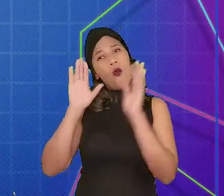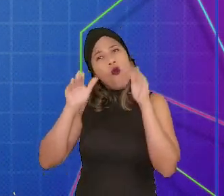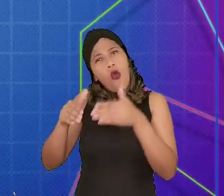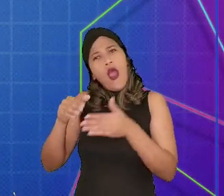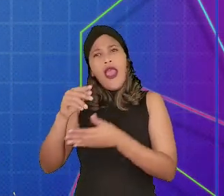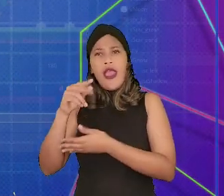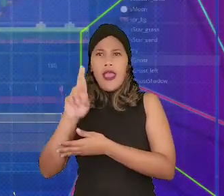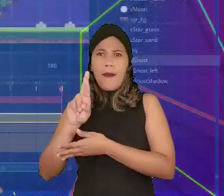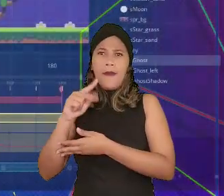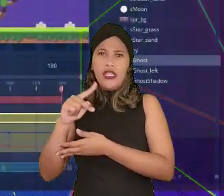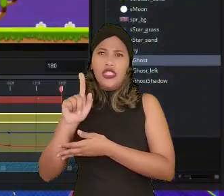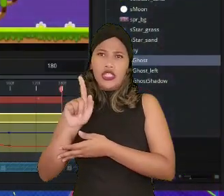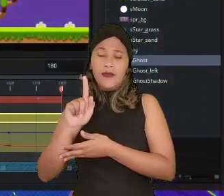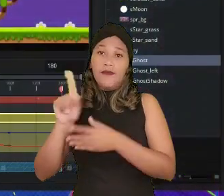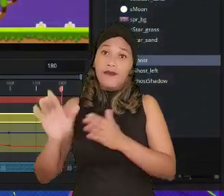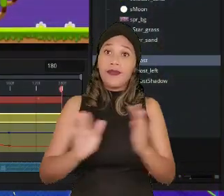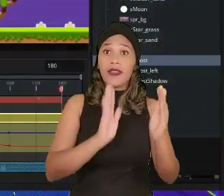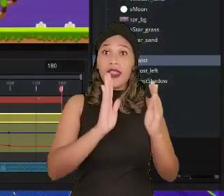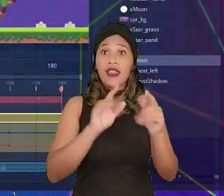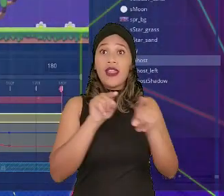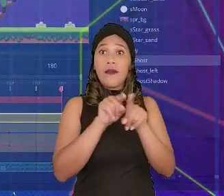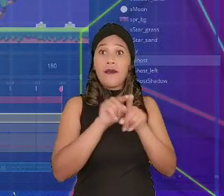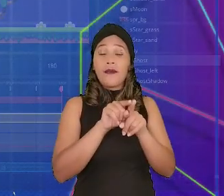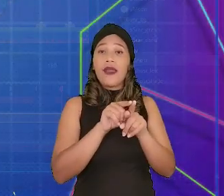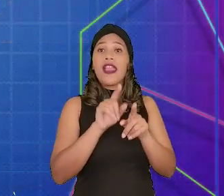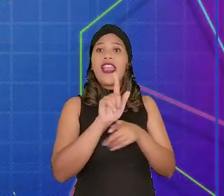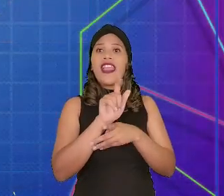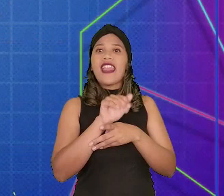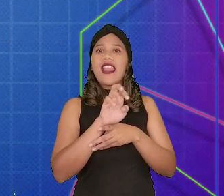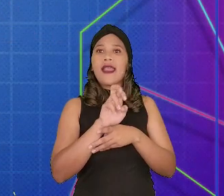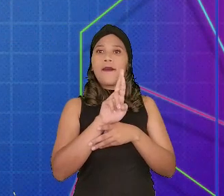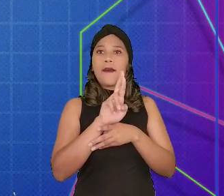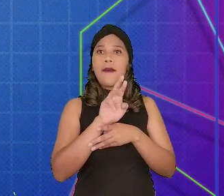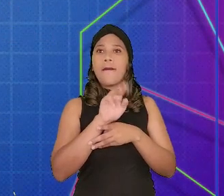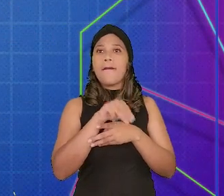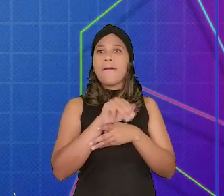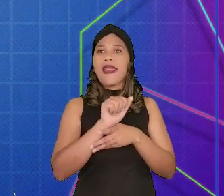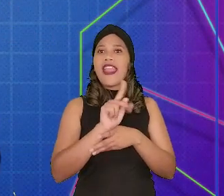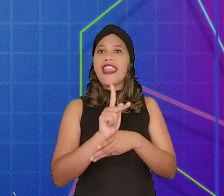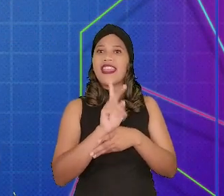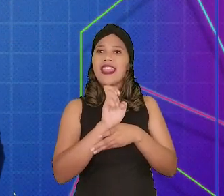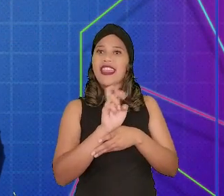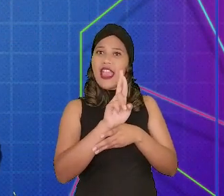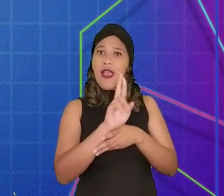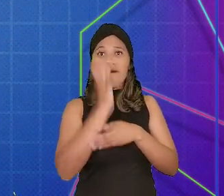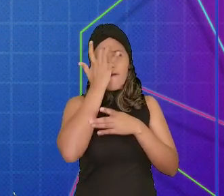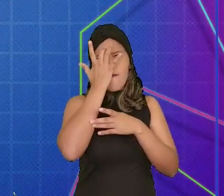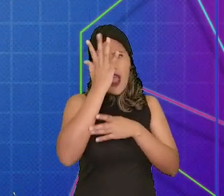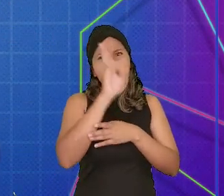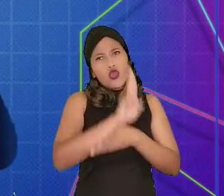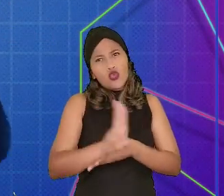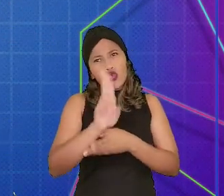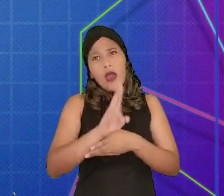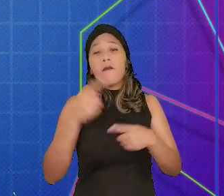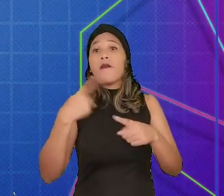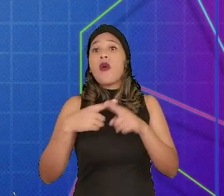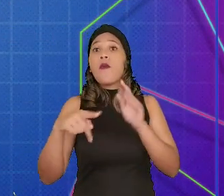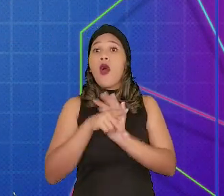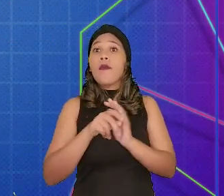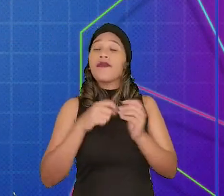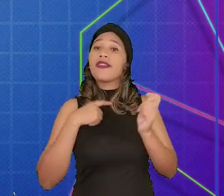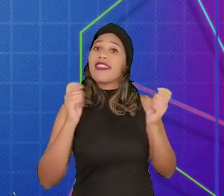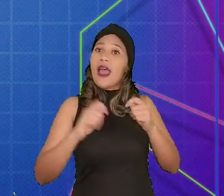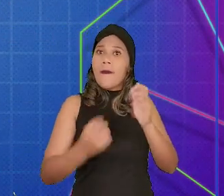RPG. Game Maker, outra engine indicada, já que também é uma ferramenta fácil de ser usada, principalmente porque